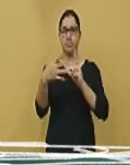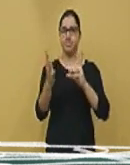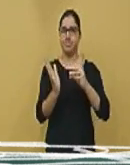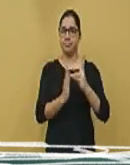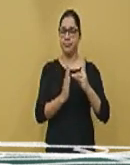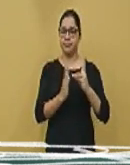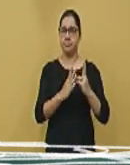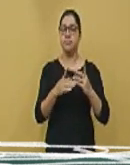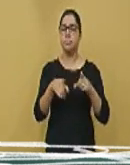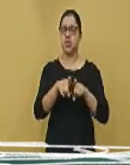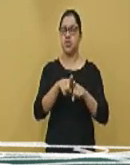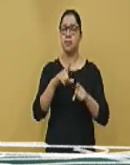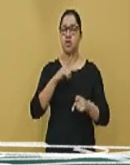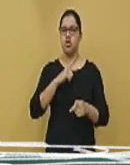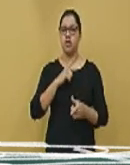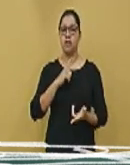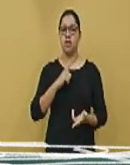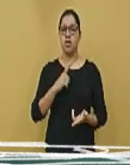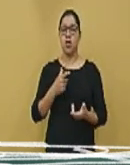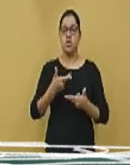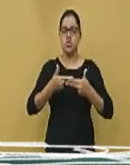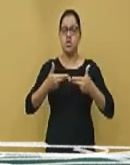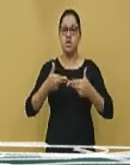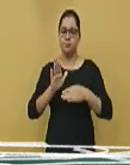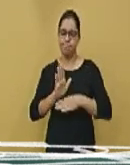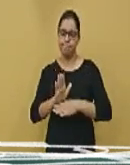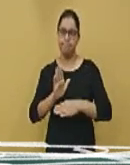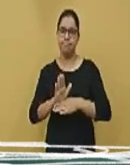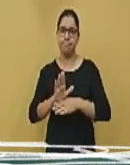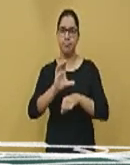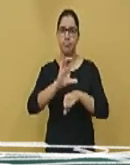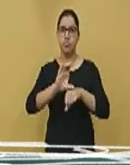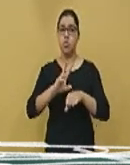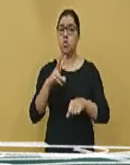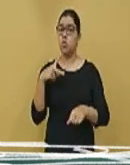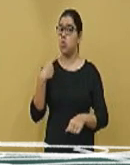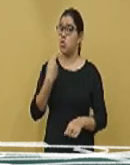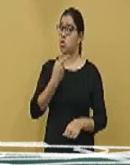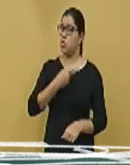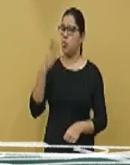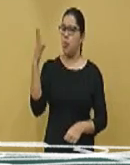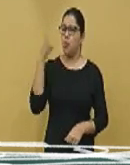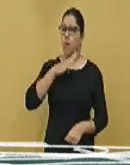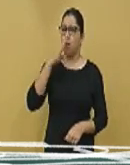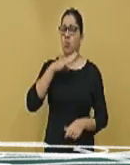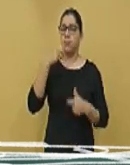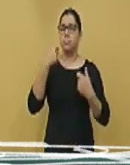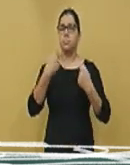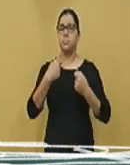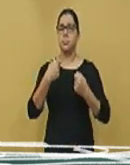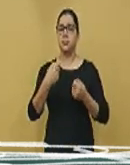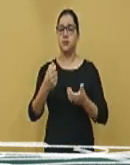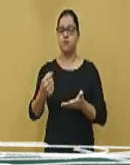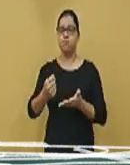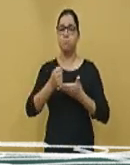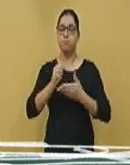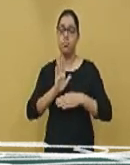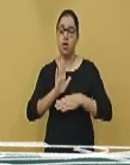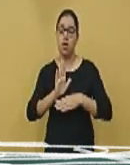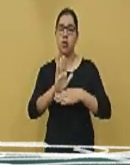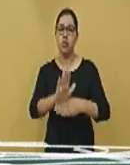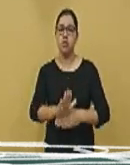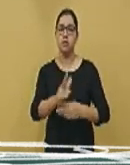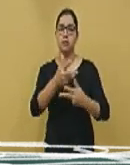mantinha o curso deixou de existir. Nós precisamos, urgentemente, acolher o curso de Licenciatura